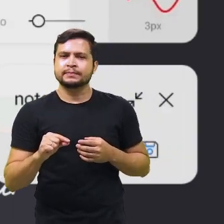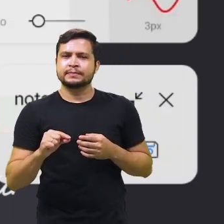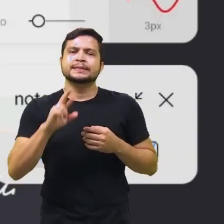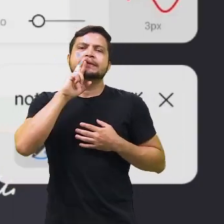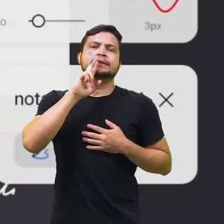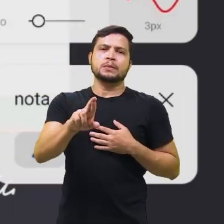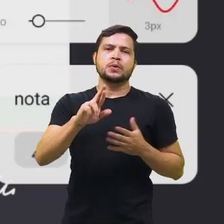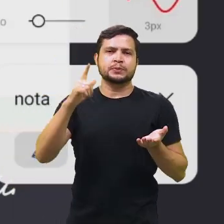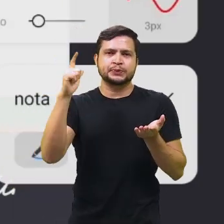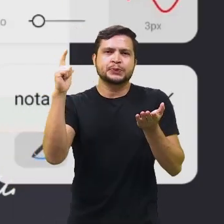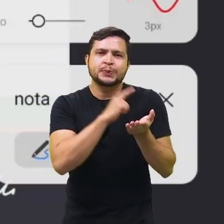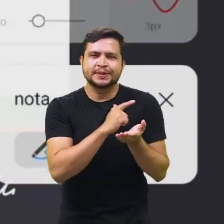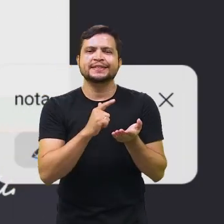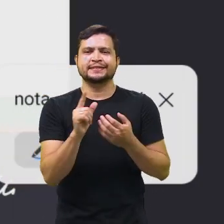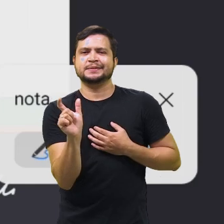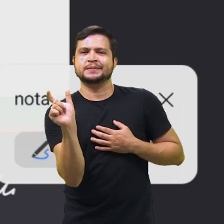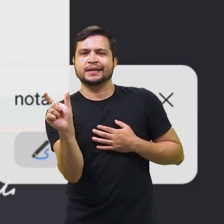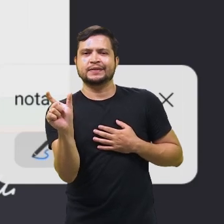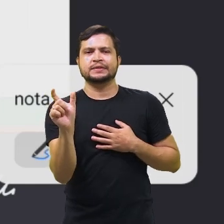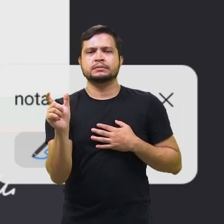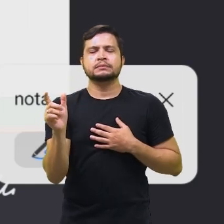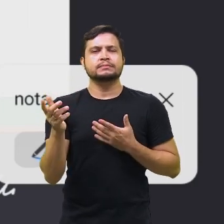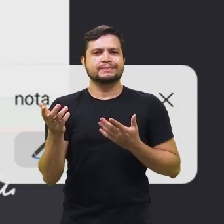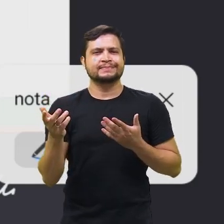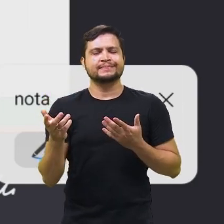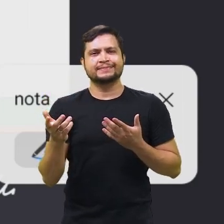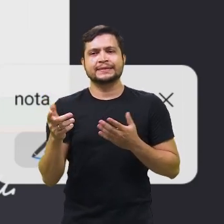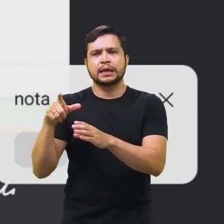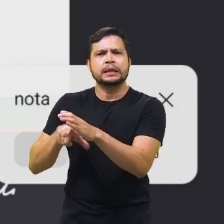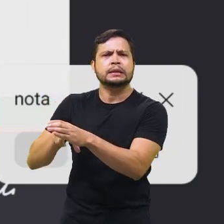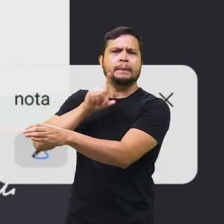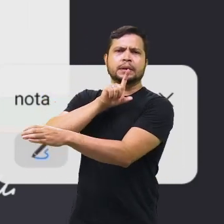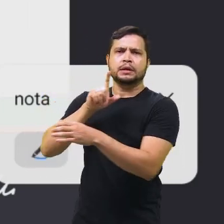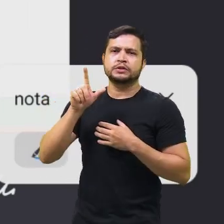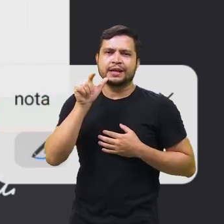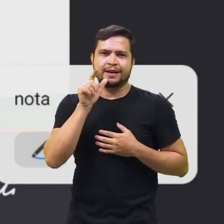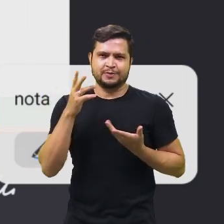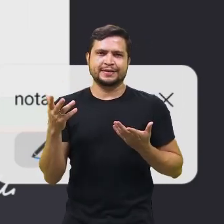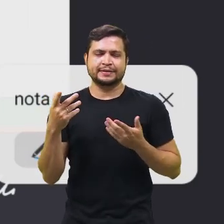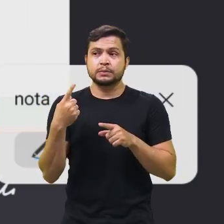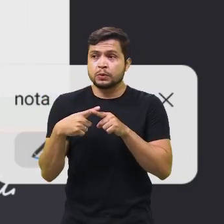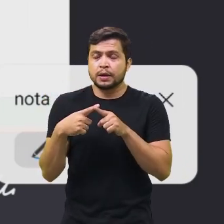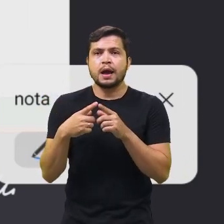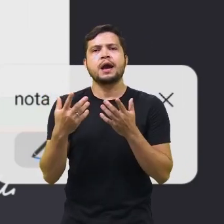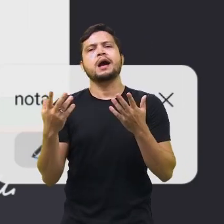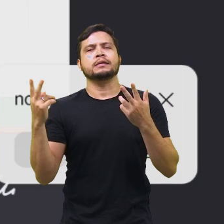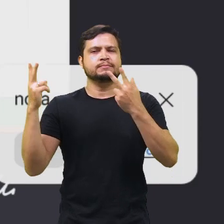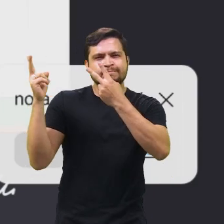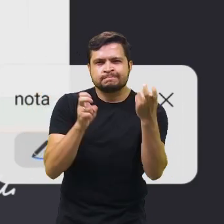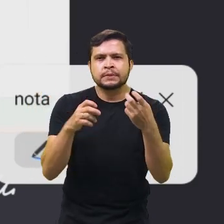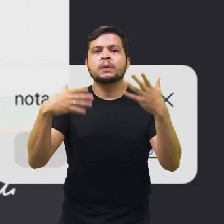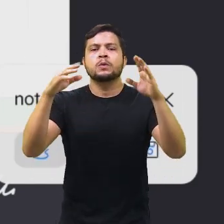nossa questão, independentes da água. Por quê? Porque ele está se remetendo a qual estrutura